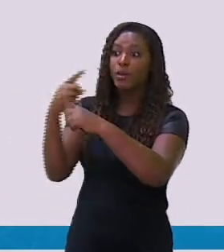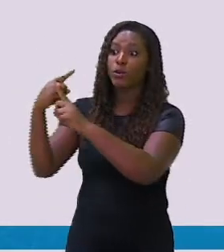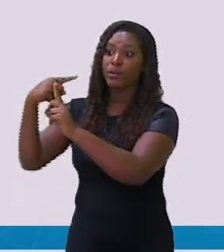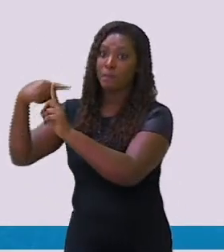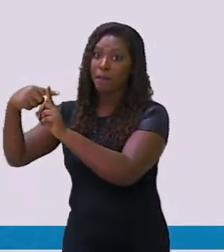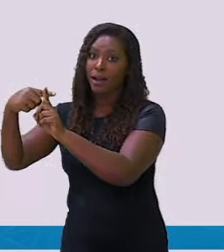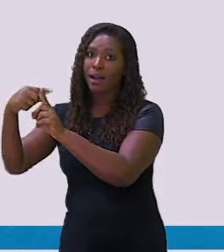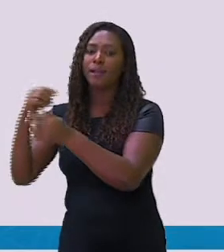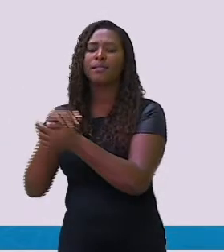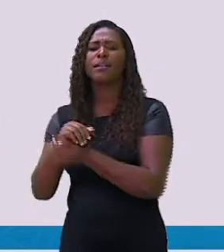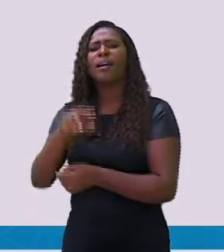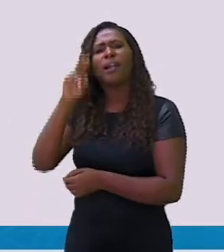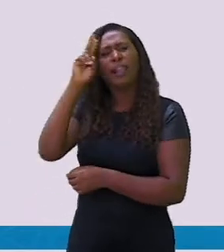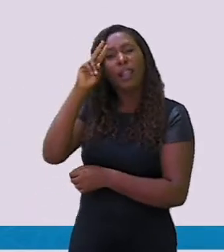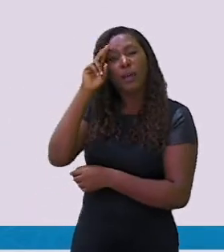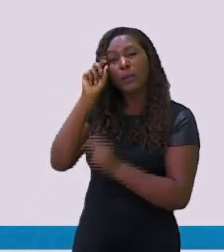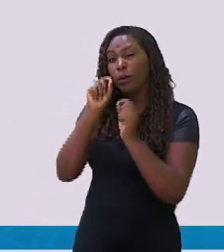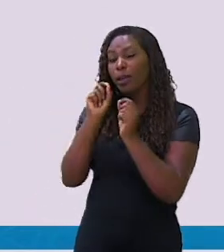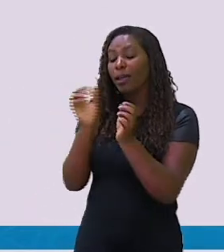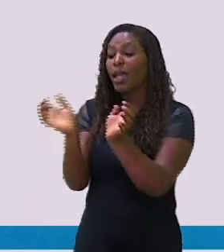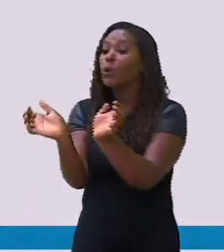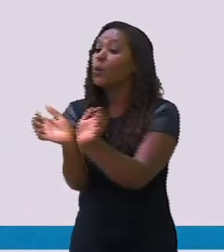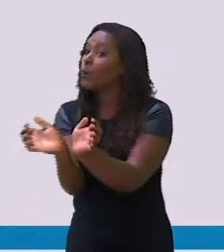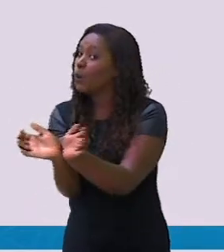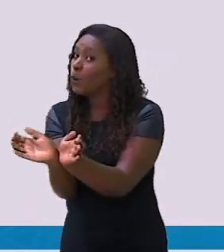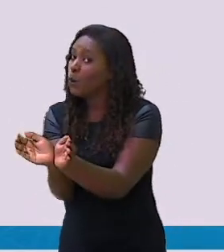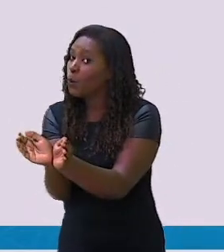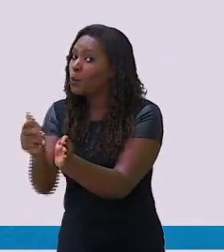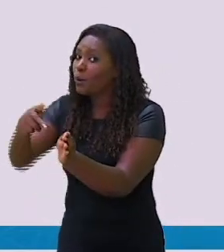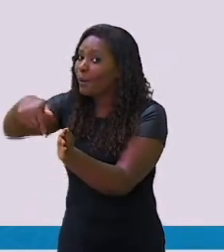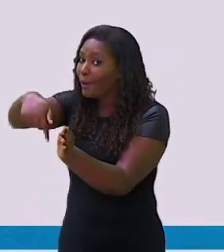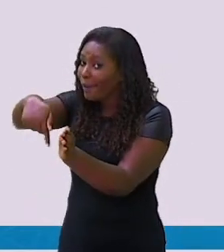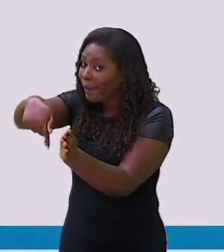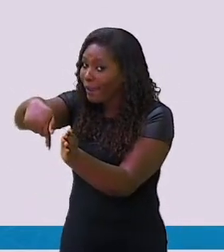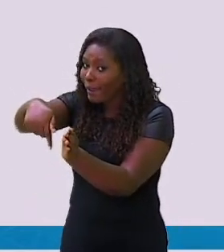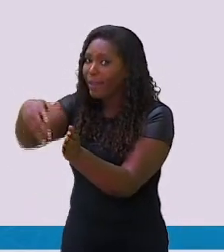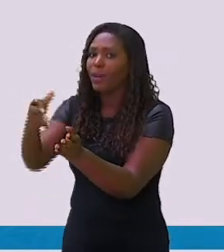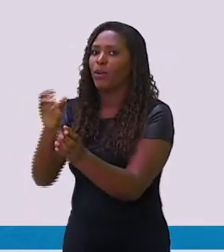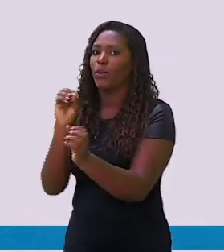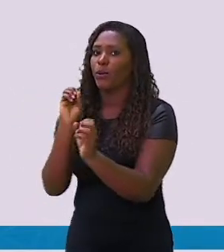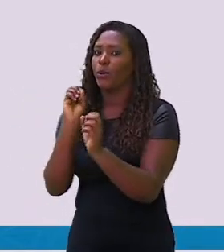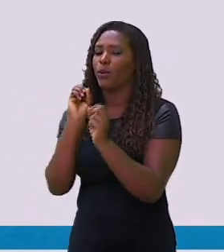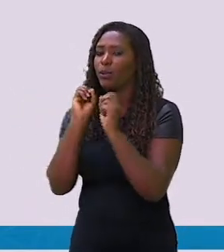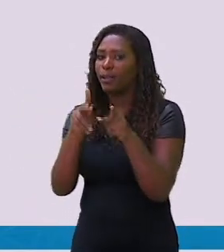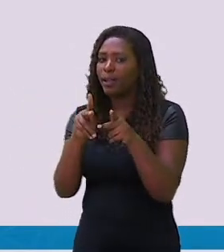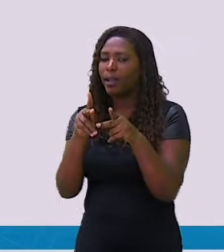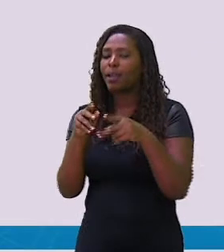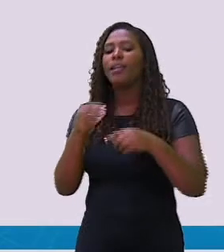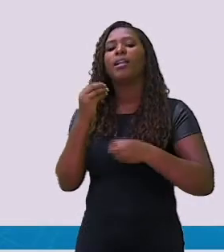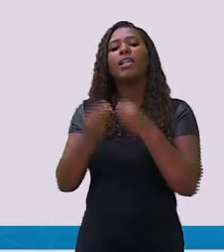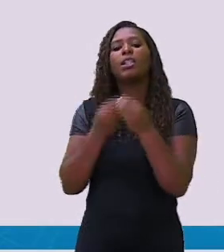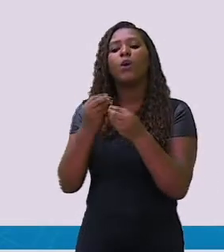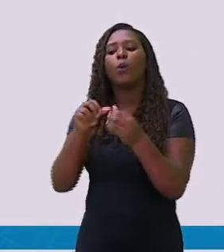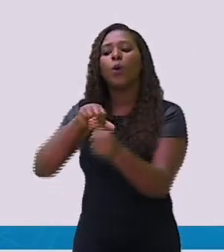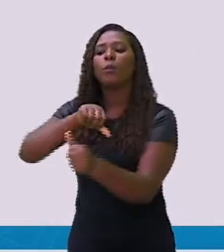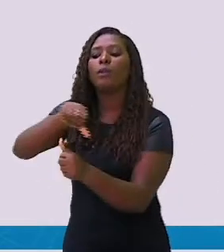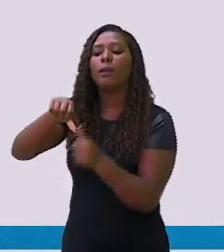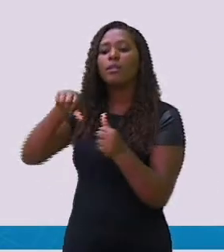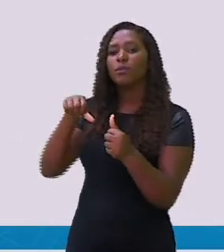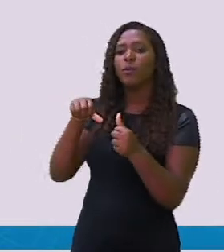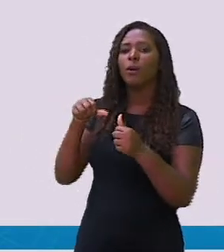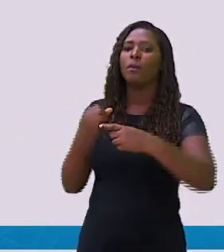são números racionais olhos estão na forma de fração tão